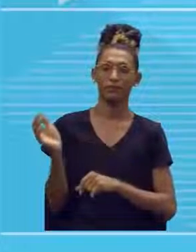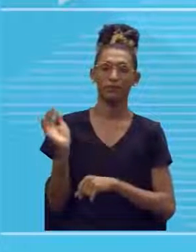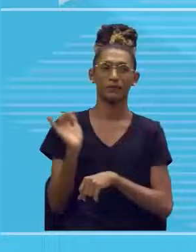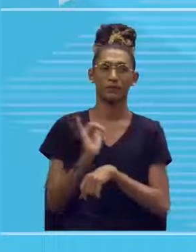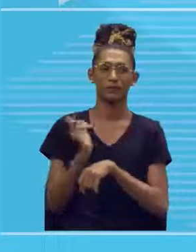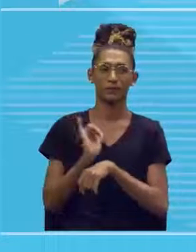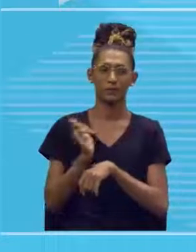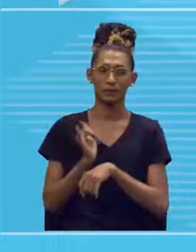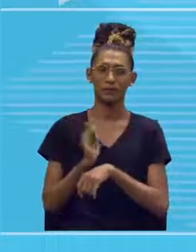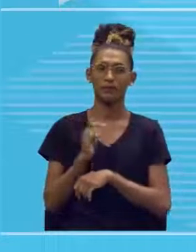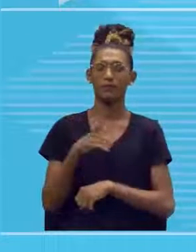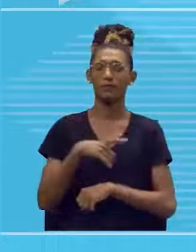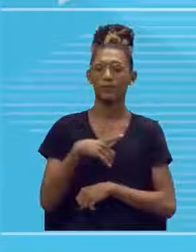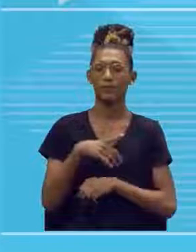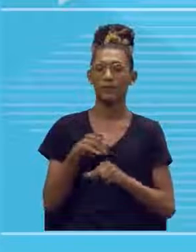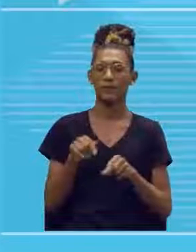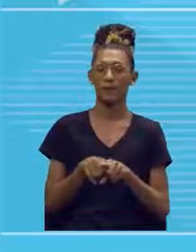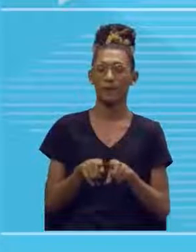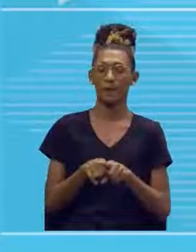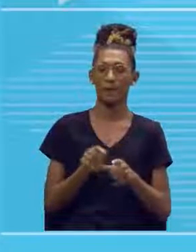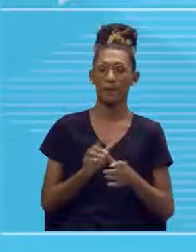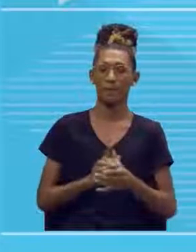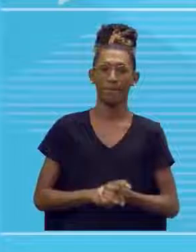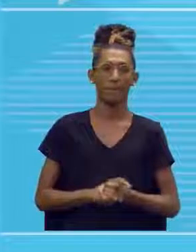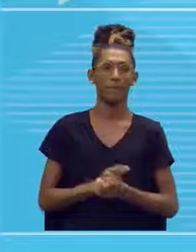E se eu colocar aqui também